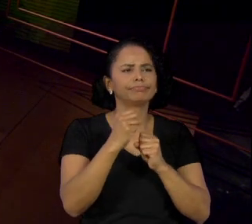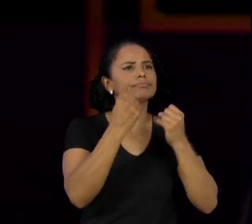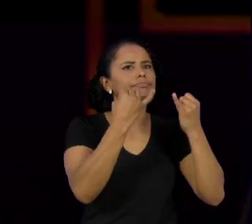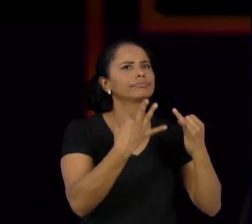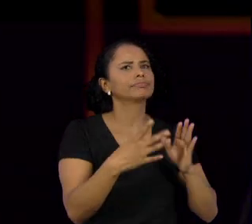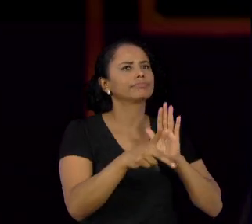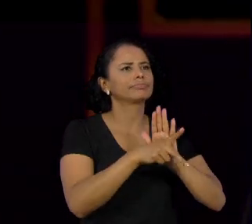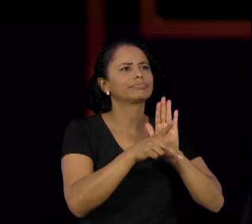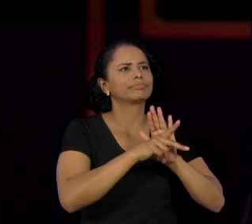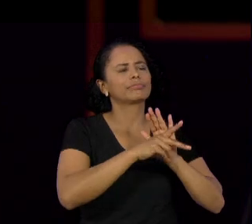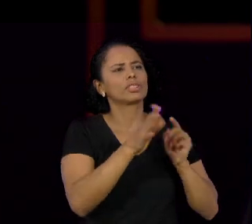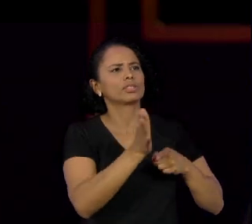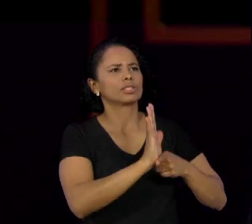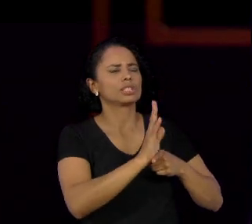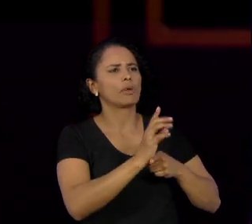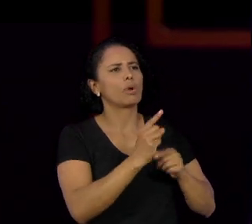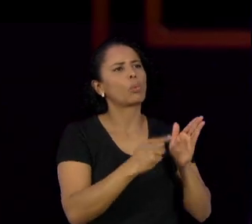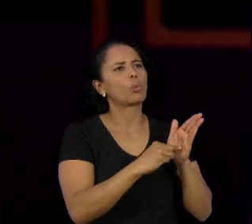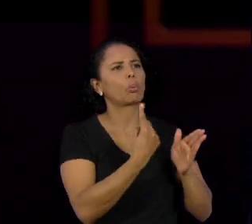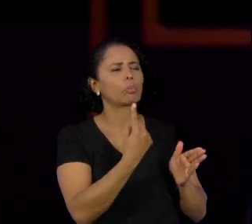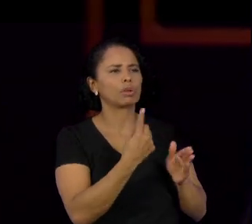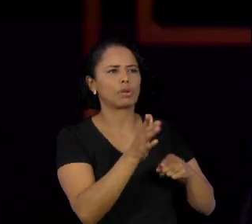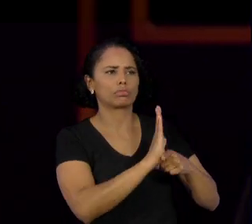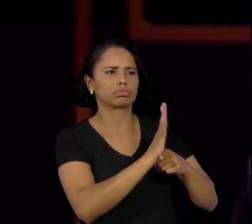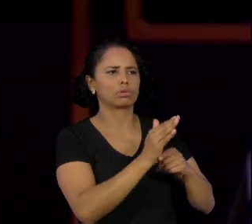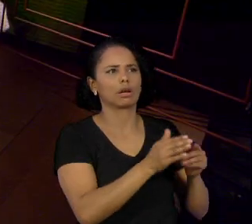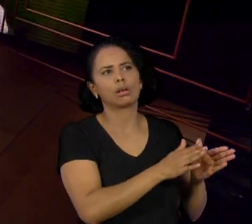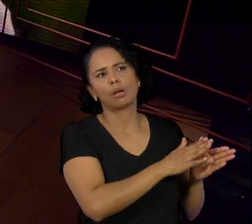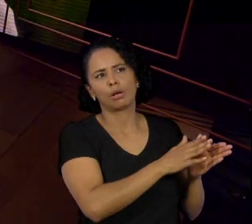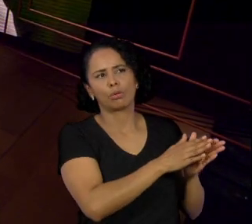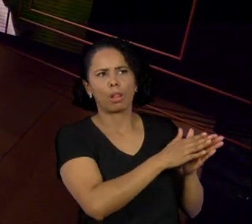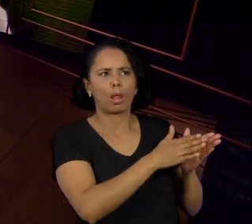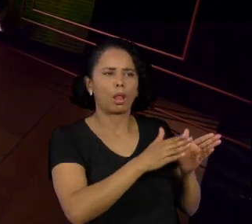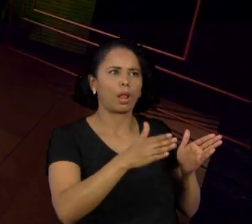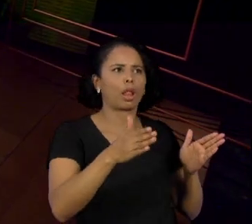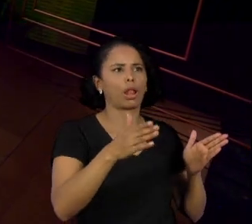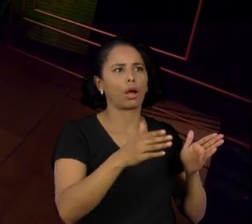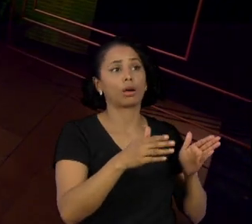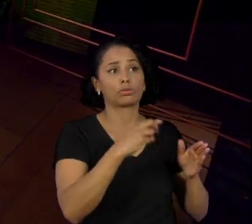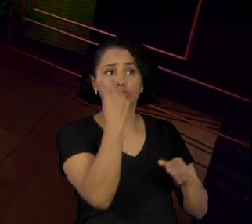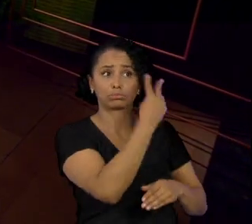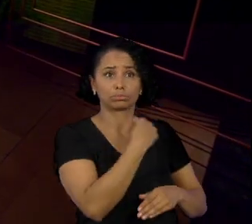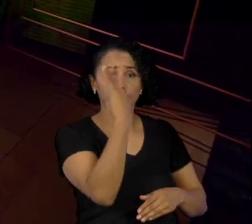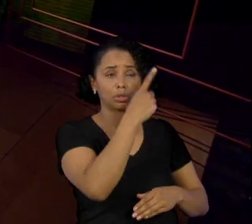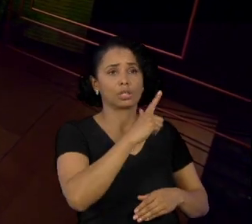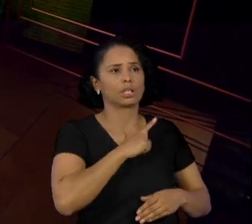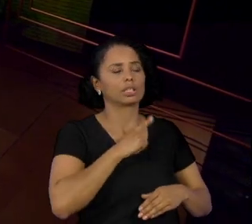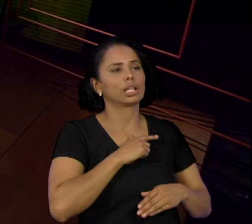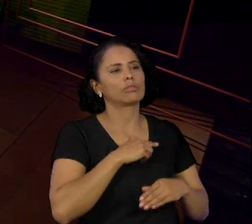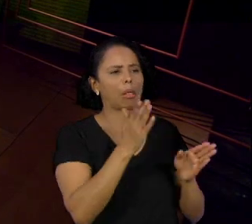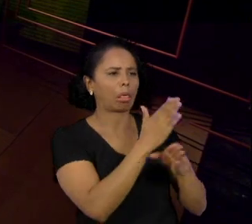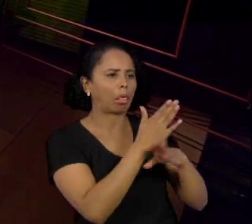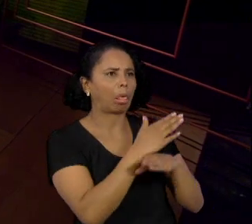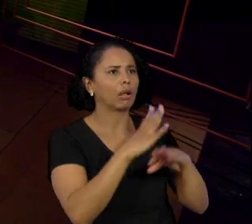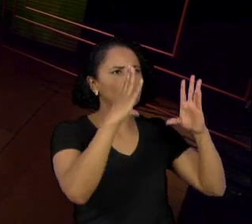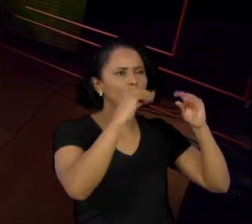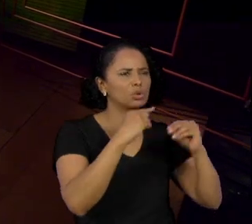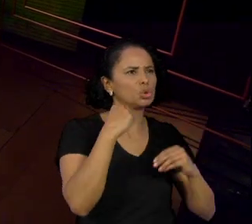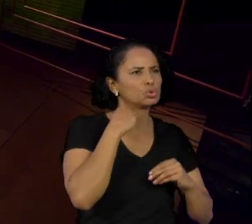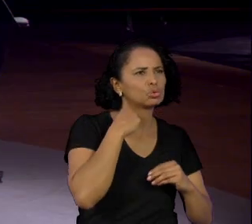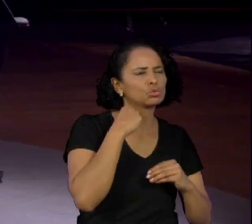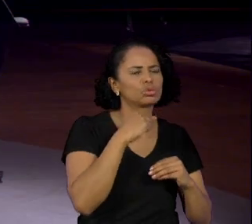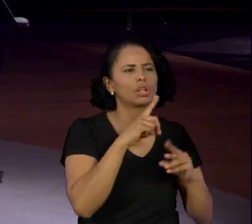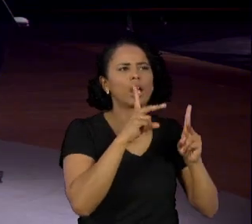No seu primeiro longa-metragem foi o Dois Perdidos numa Noite Suja, que é uma adaptação de uma peça teatral do Plínio Marcos, e você fazia